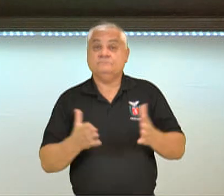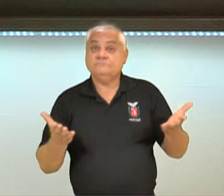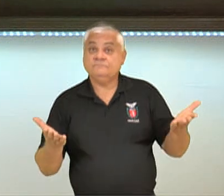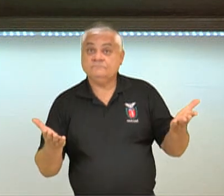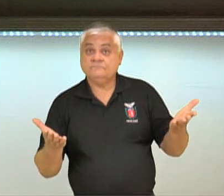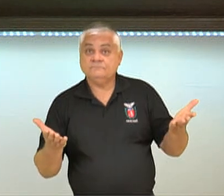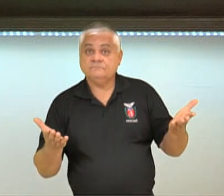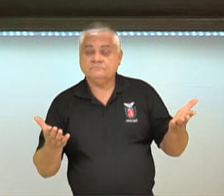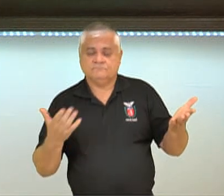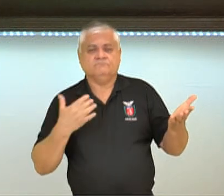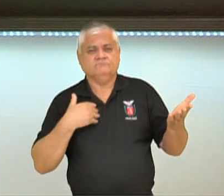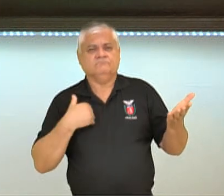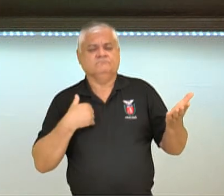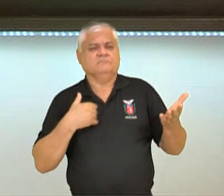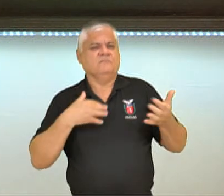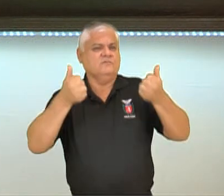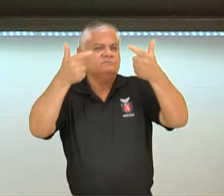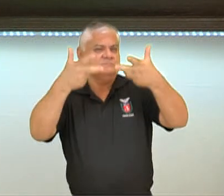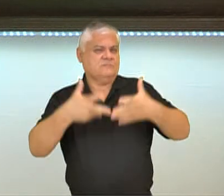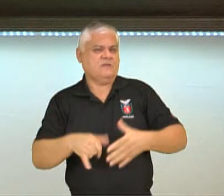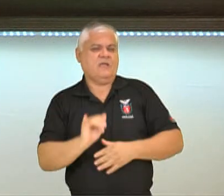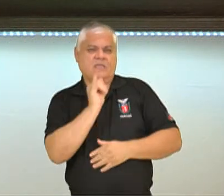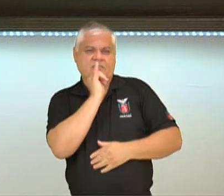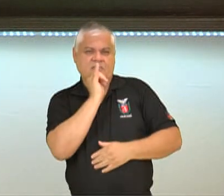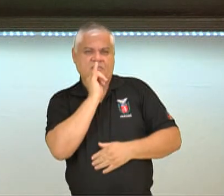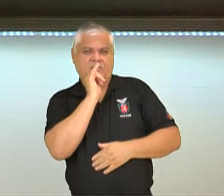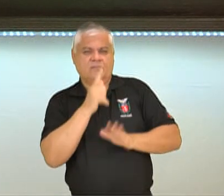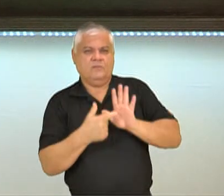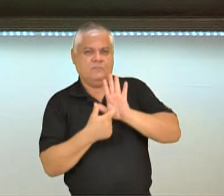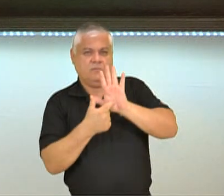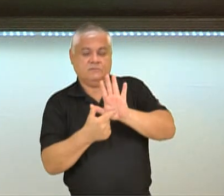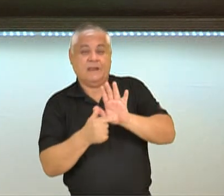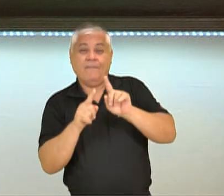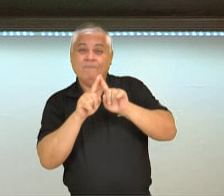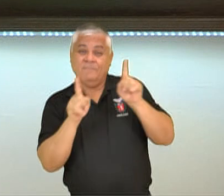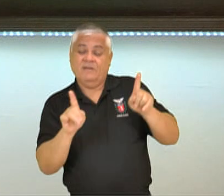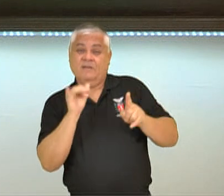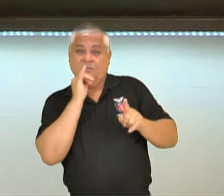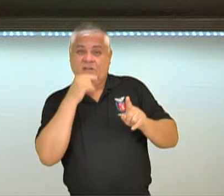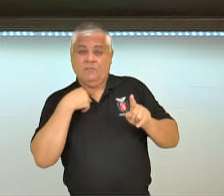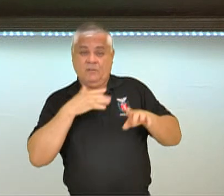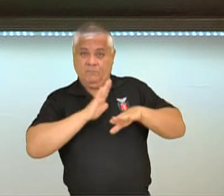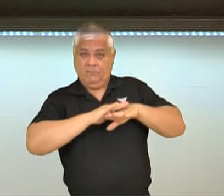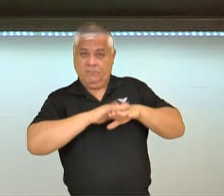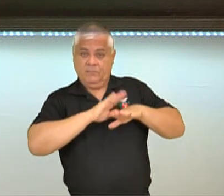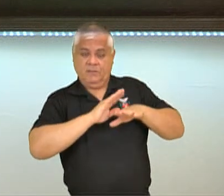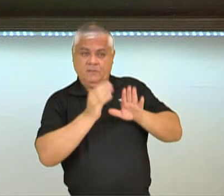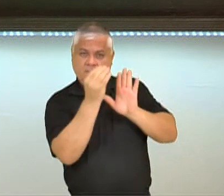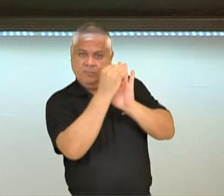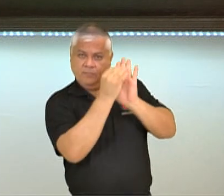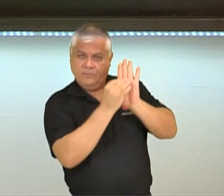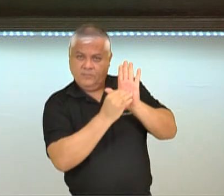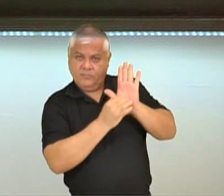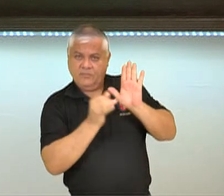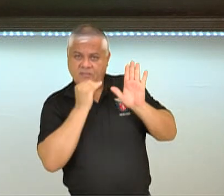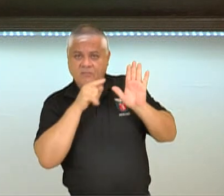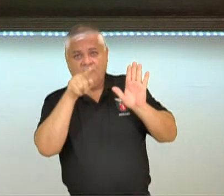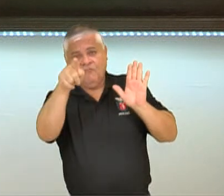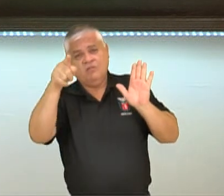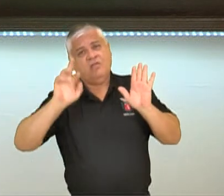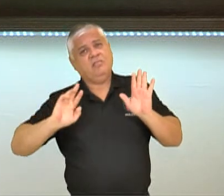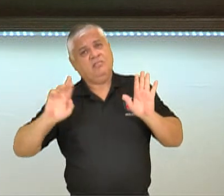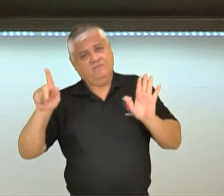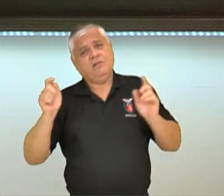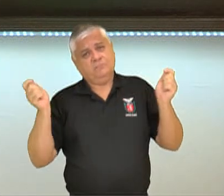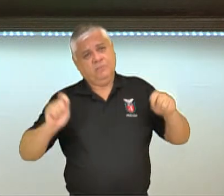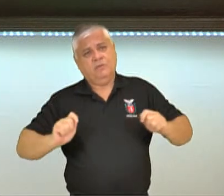aí, gente? Eu vou colocar aqui alguns exemplos, mas não necessariamente os exemplos que eu coloquei são os exemplos que vocês lembraram, tá? Então vamos lembrar